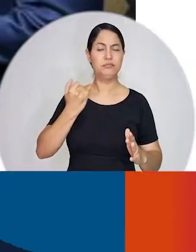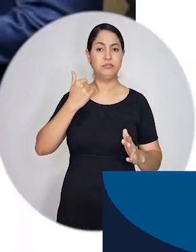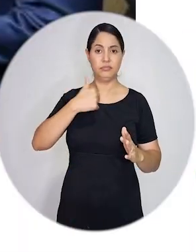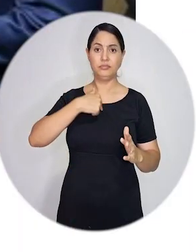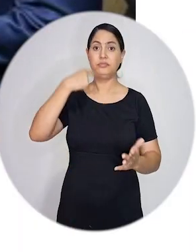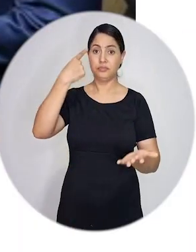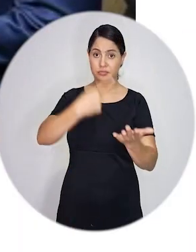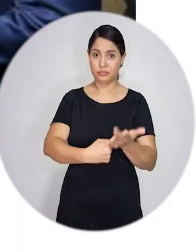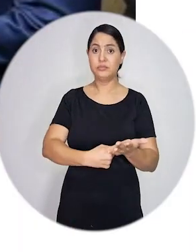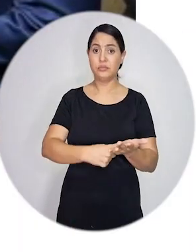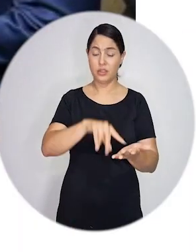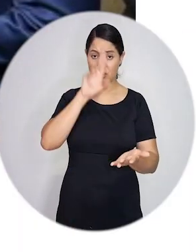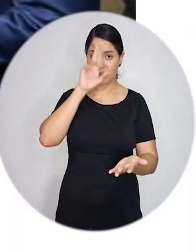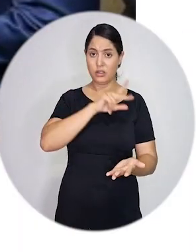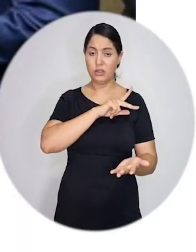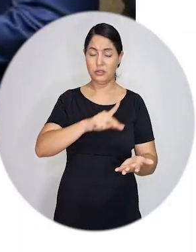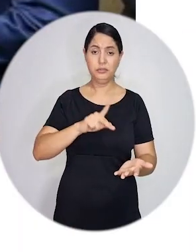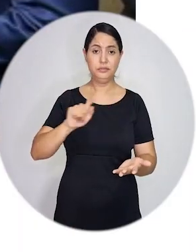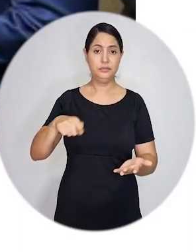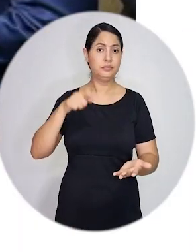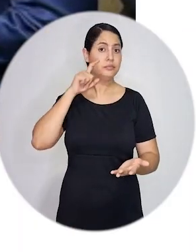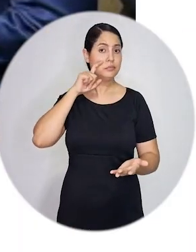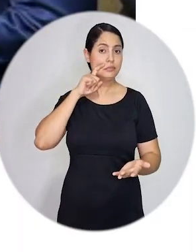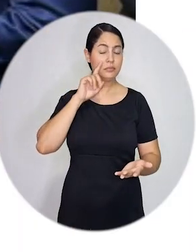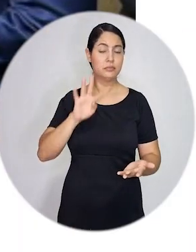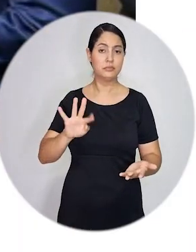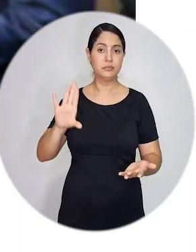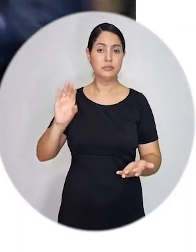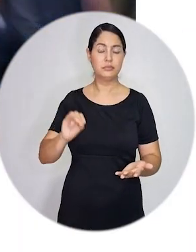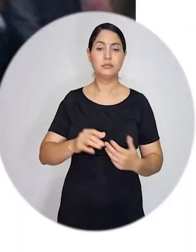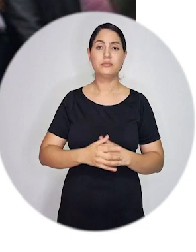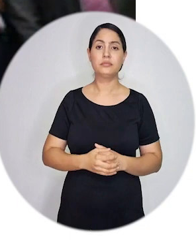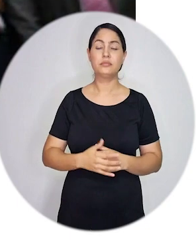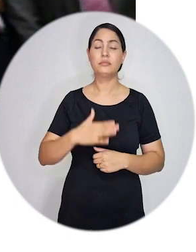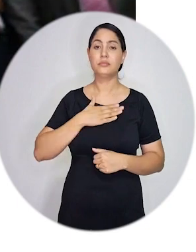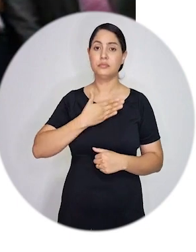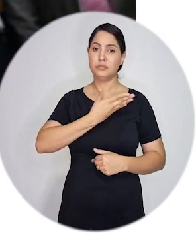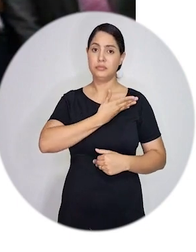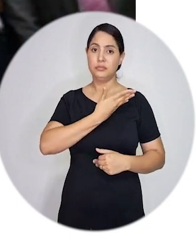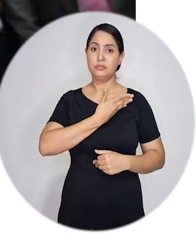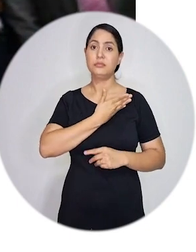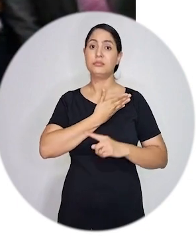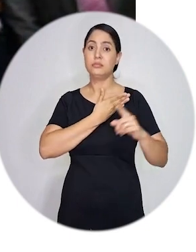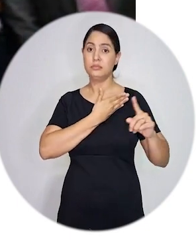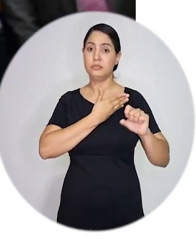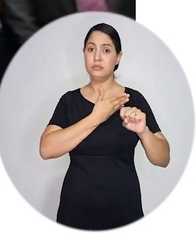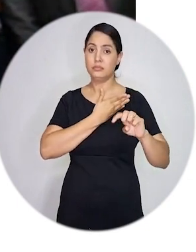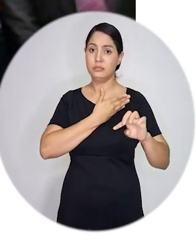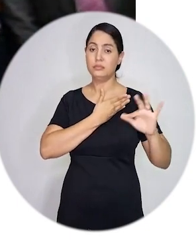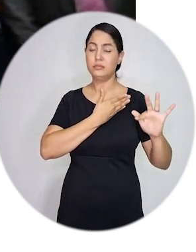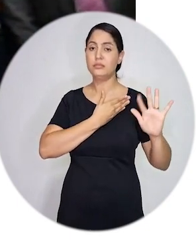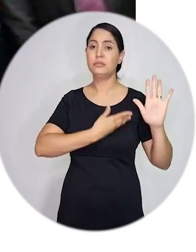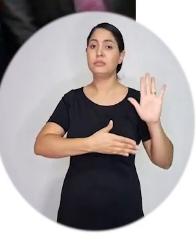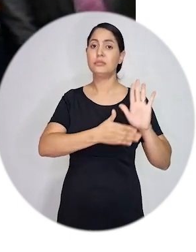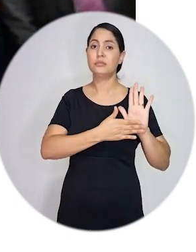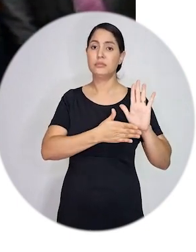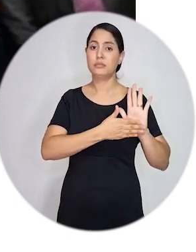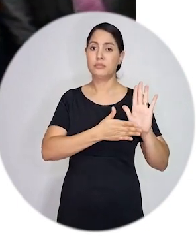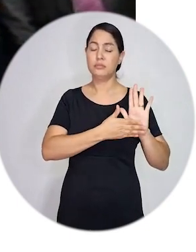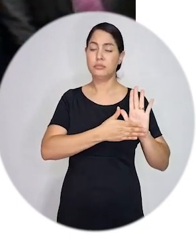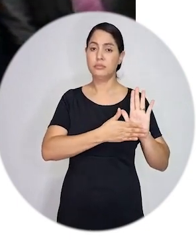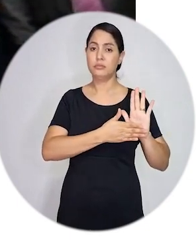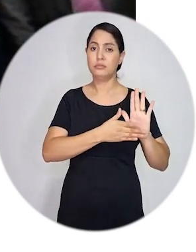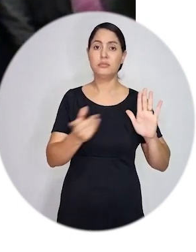com o presidente Beto Simonetti de submeter aos meus colegas do Supremo Tribunal Federal